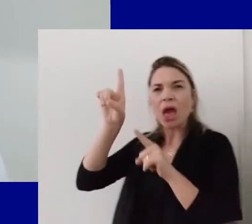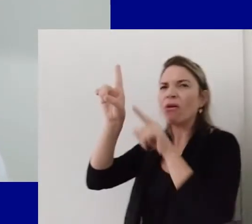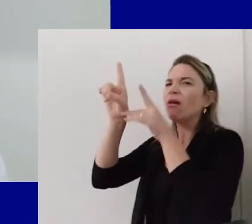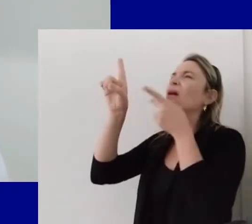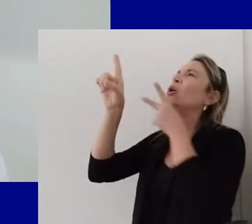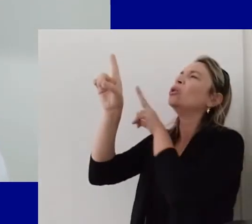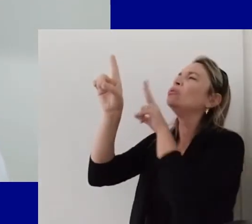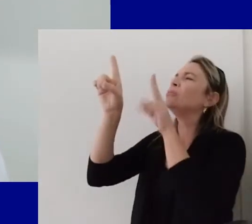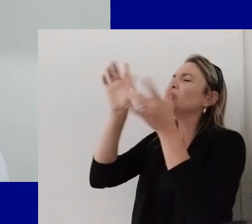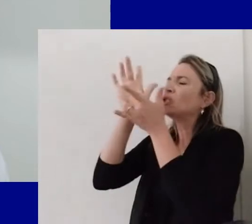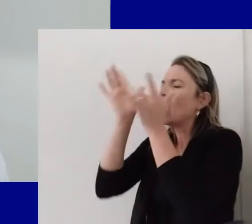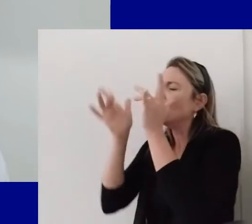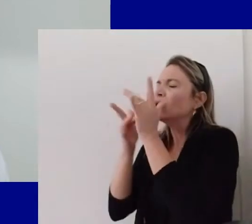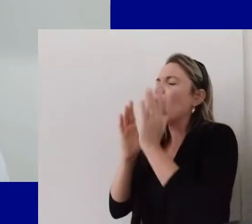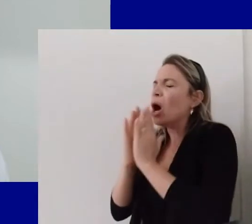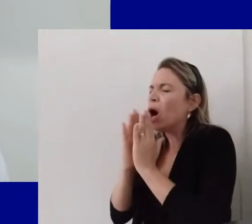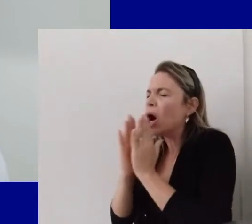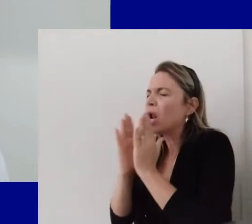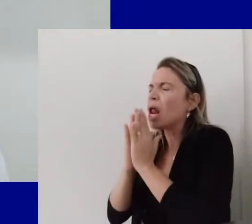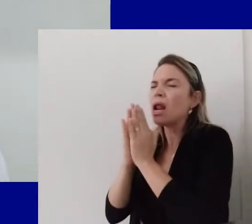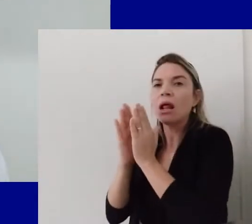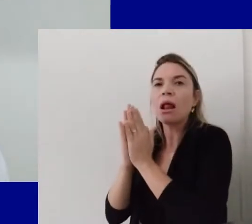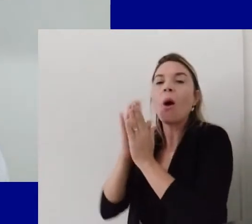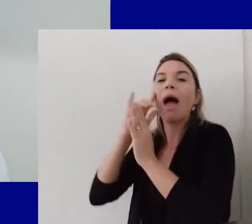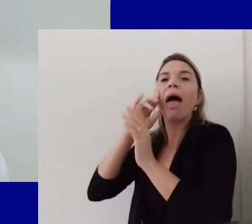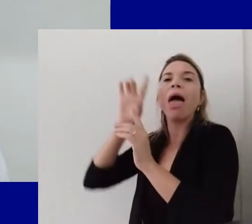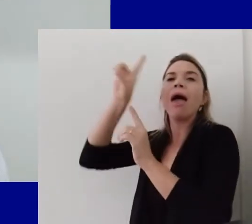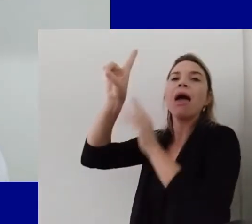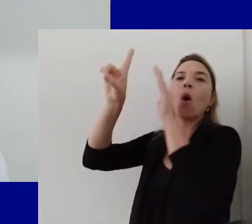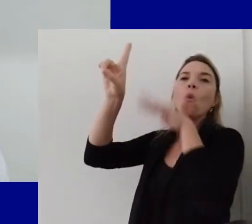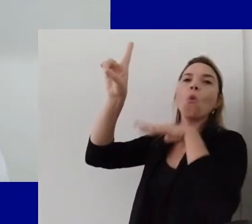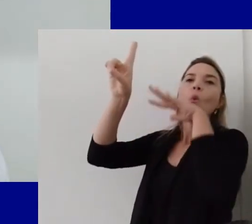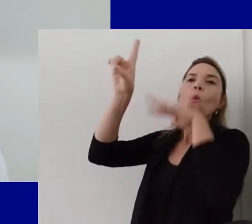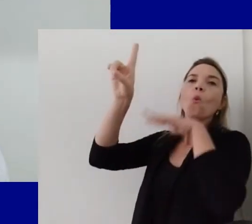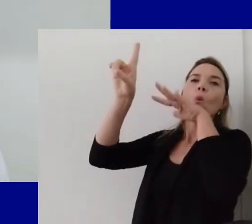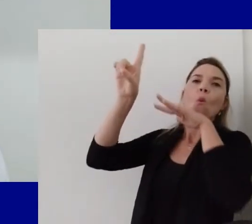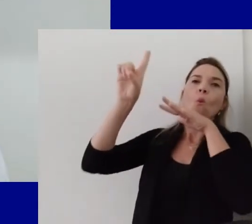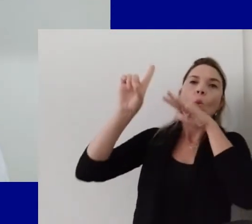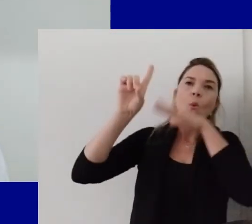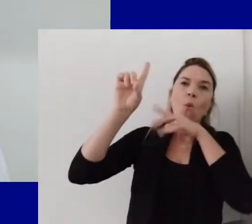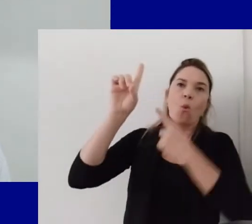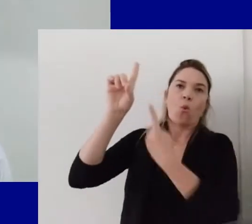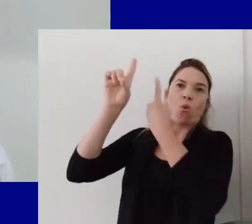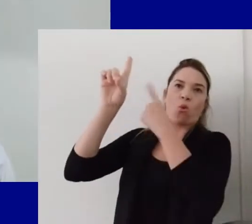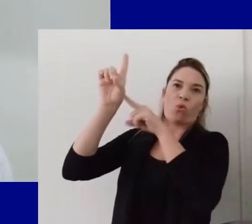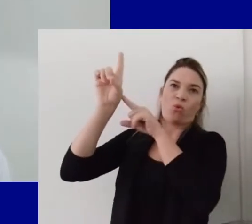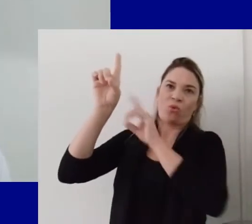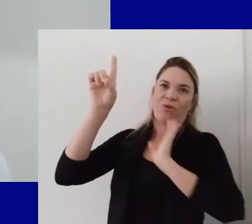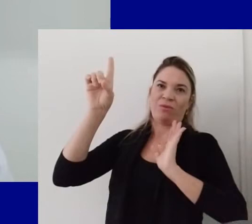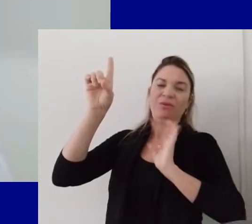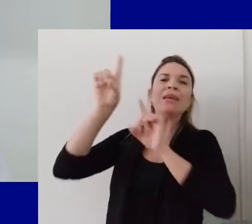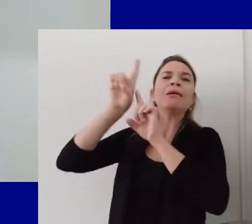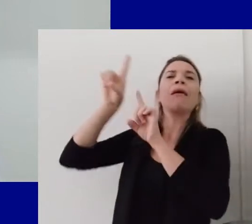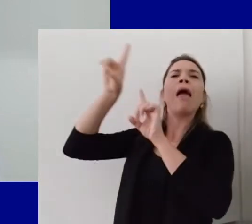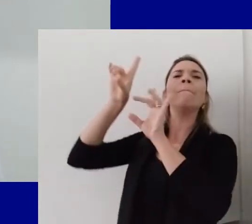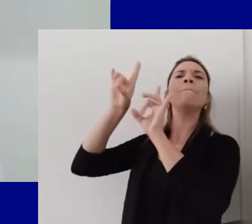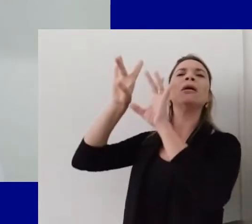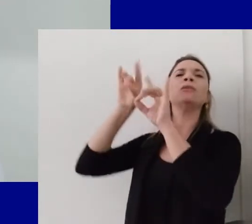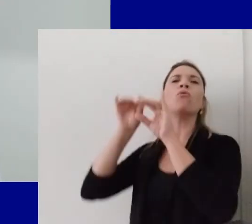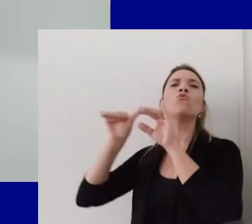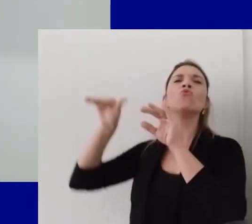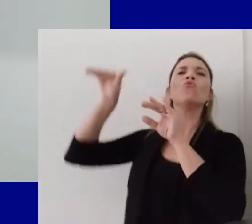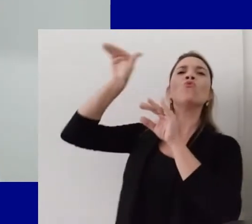Deus. Tratamos a Deus como aquele que está separado de tudo mais que